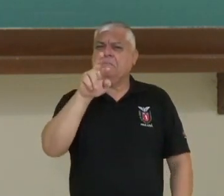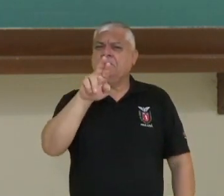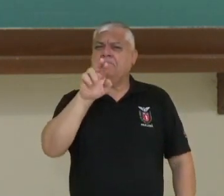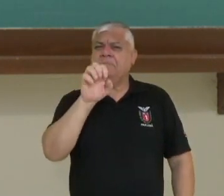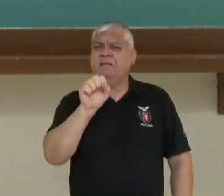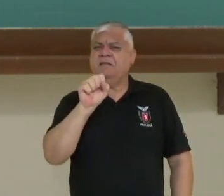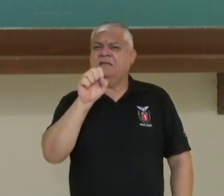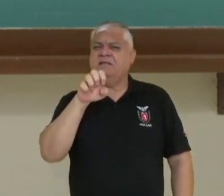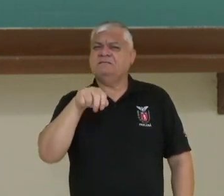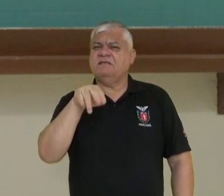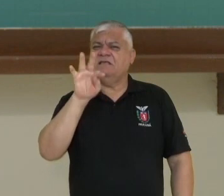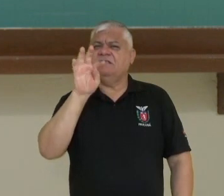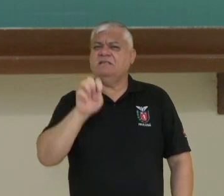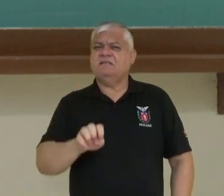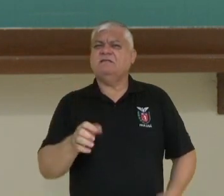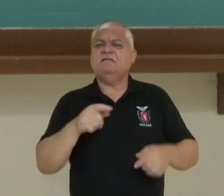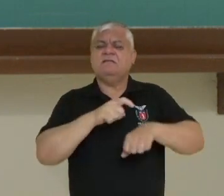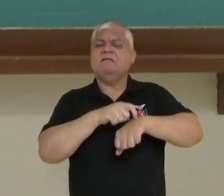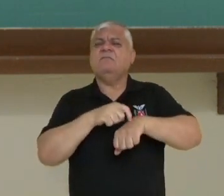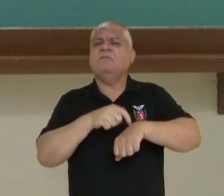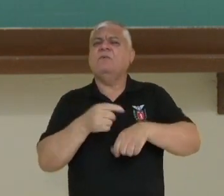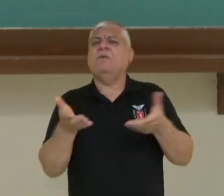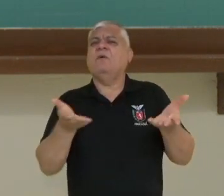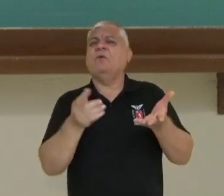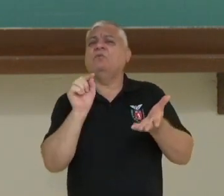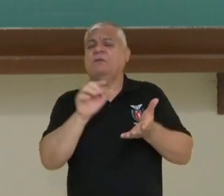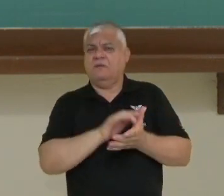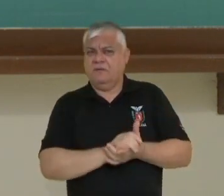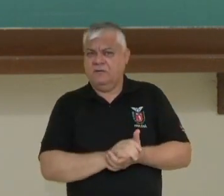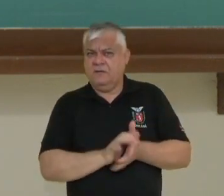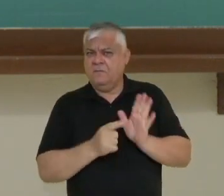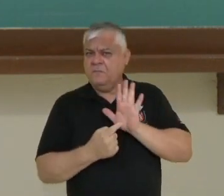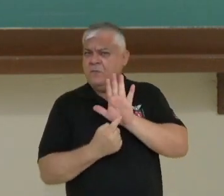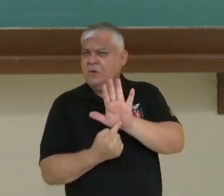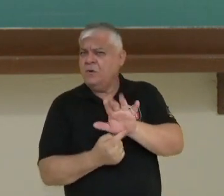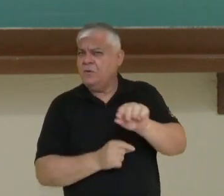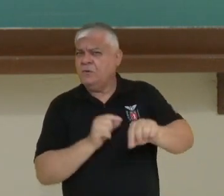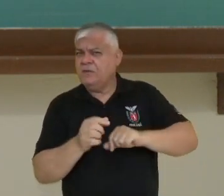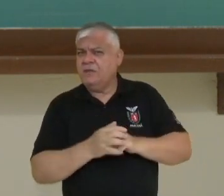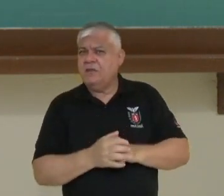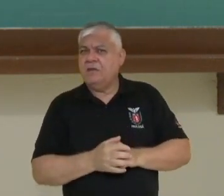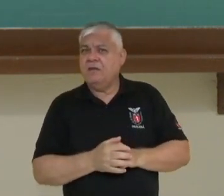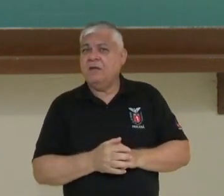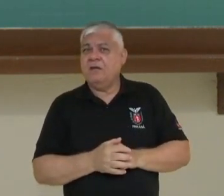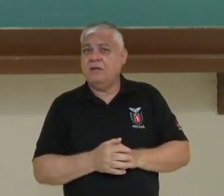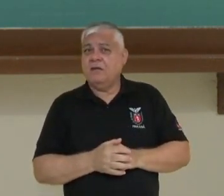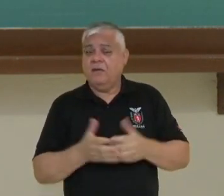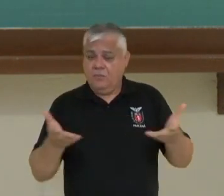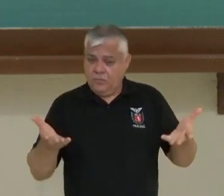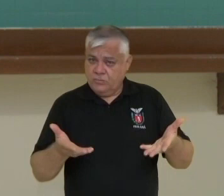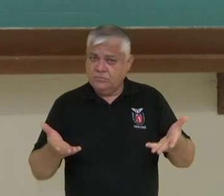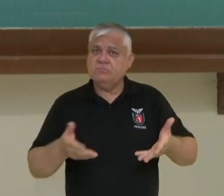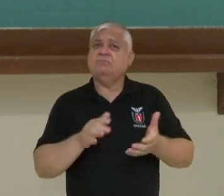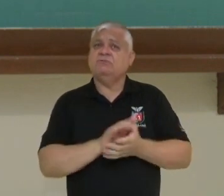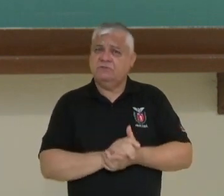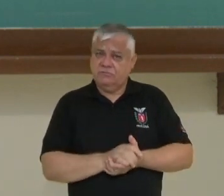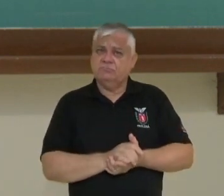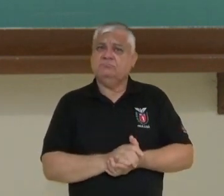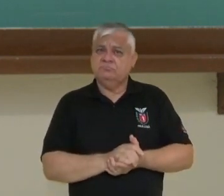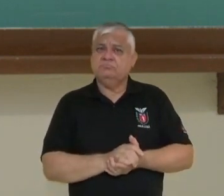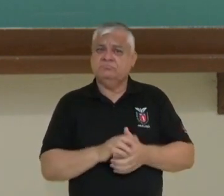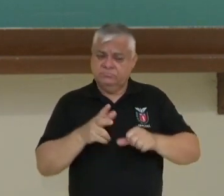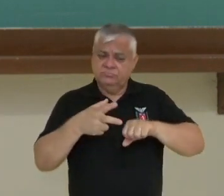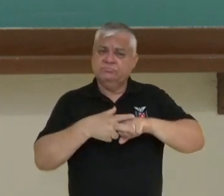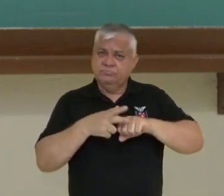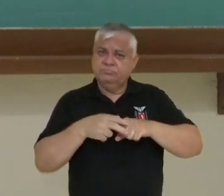que o tempo presente indica? Qual que é o tempo presente? É o tempo atual, certo?